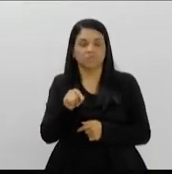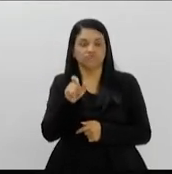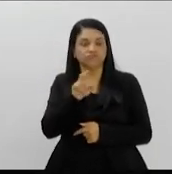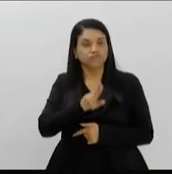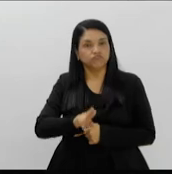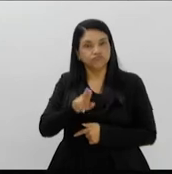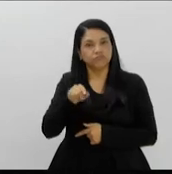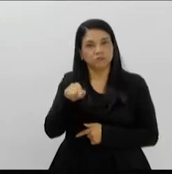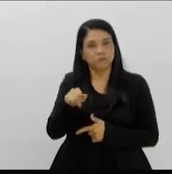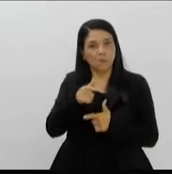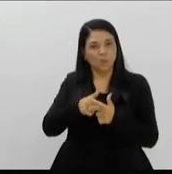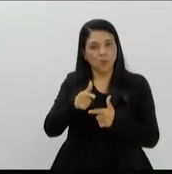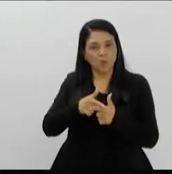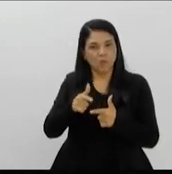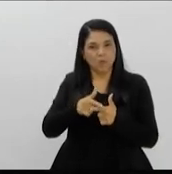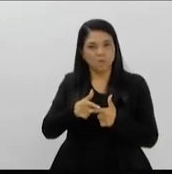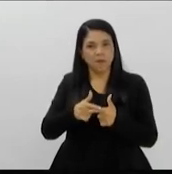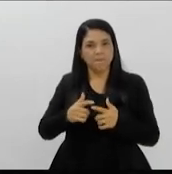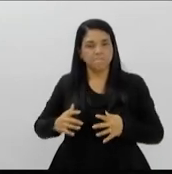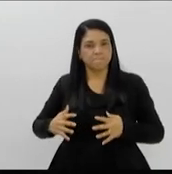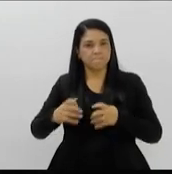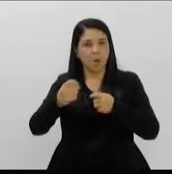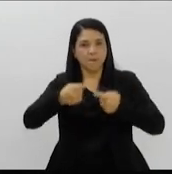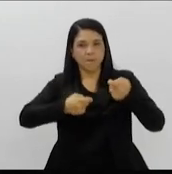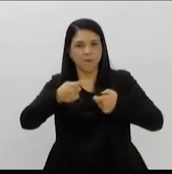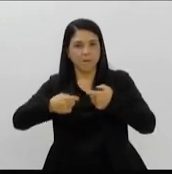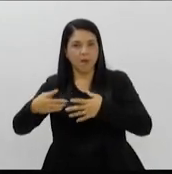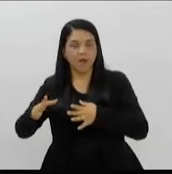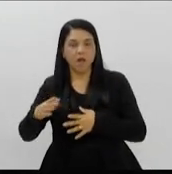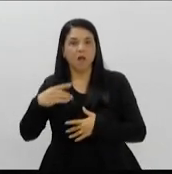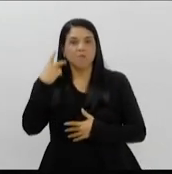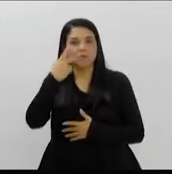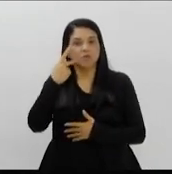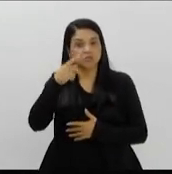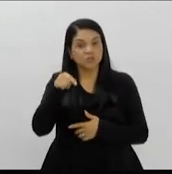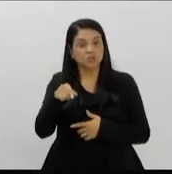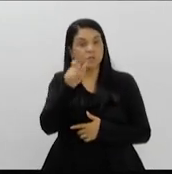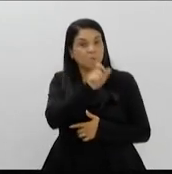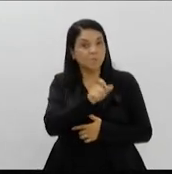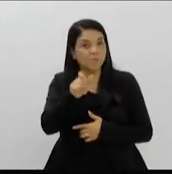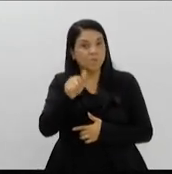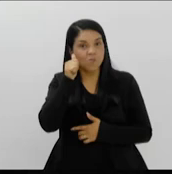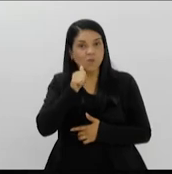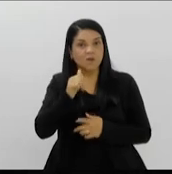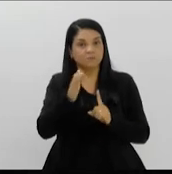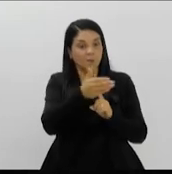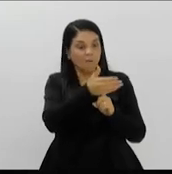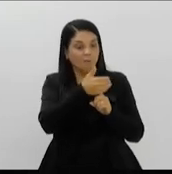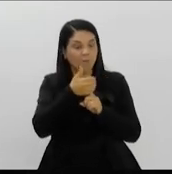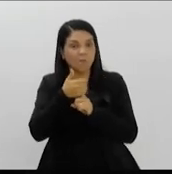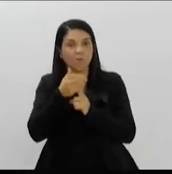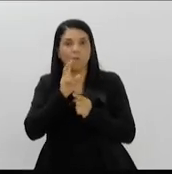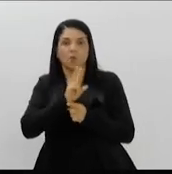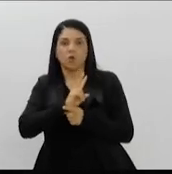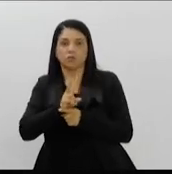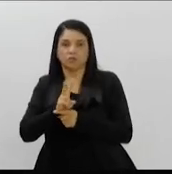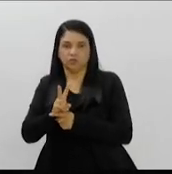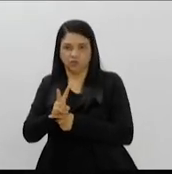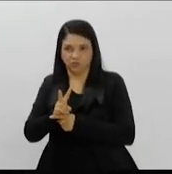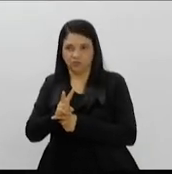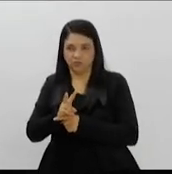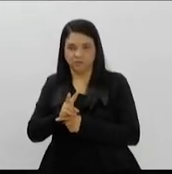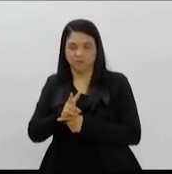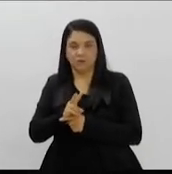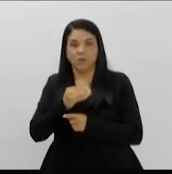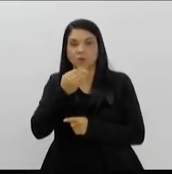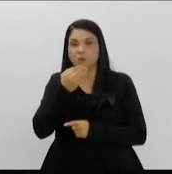para fazer luta política. Essas mulheres precisam ser protegidas. O pedido e